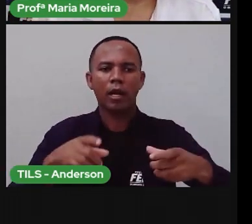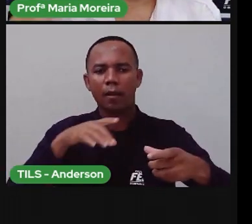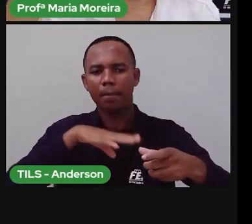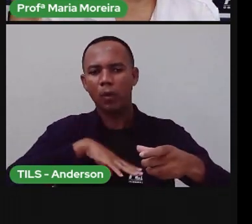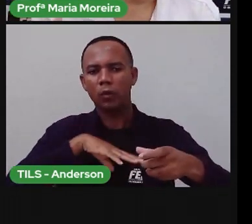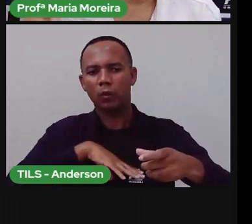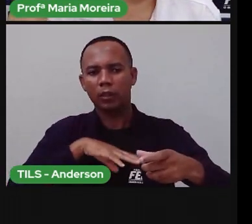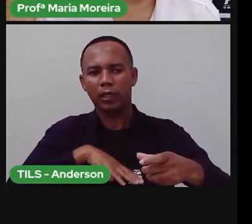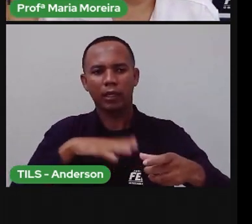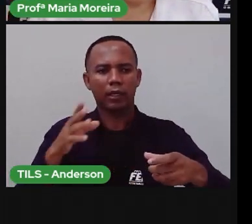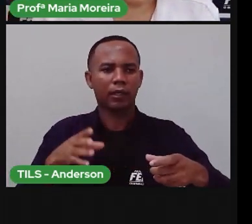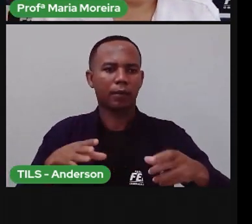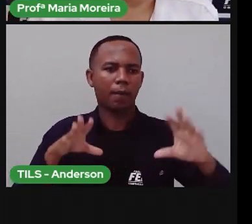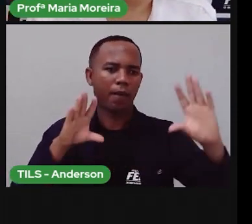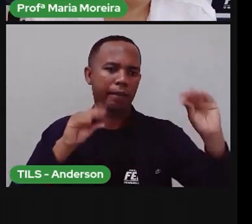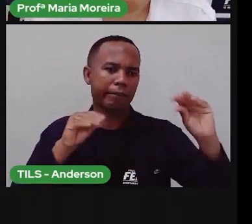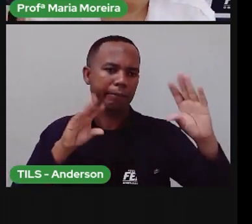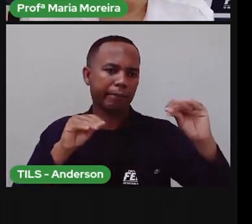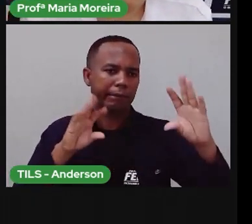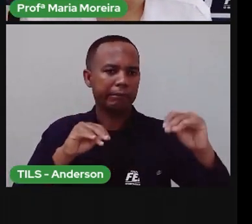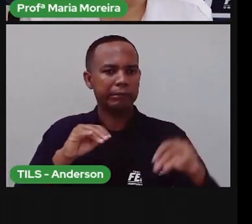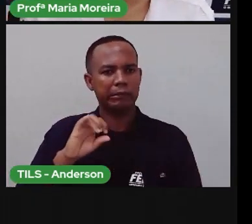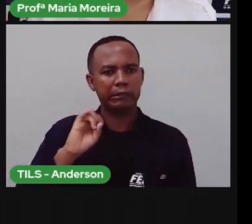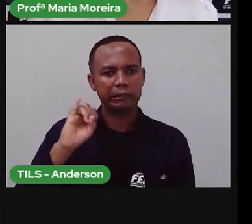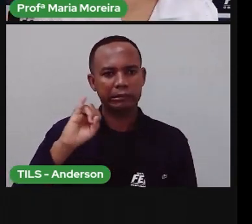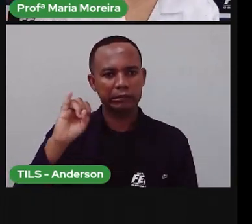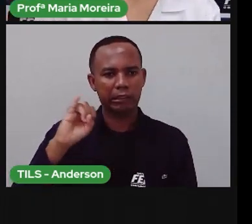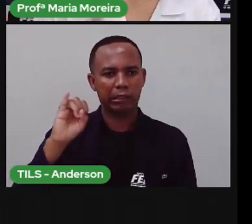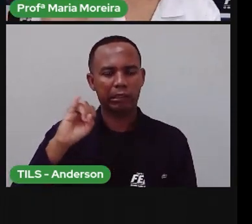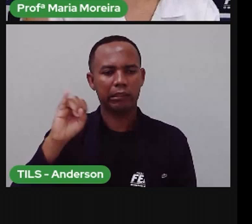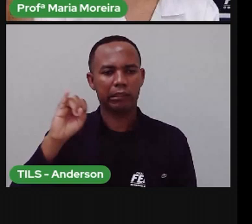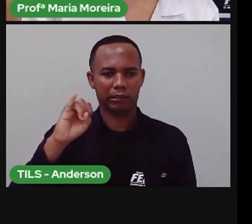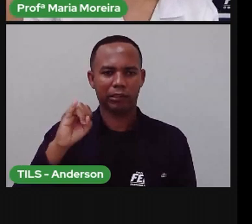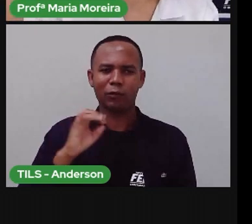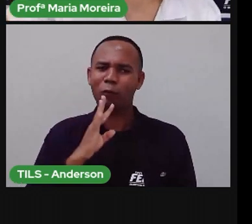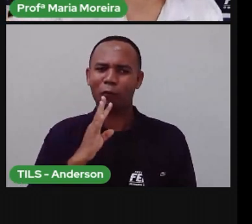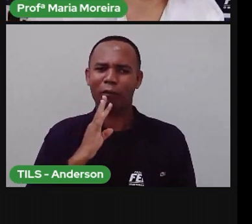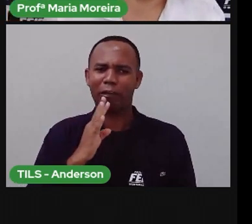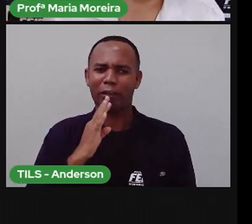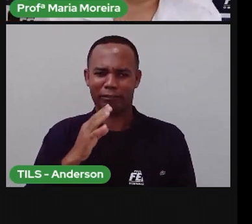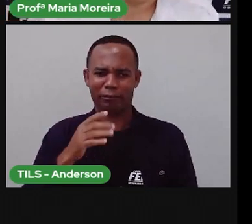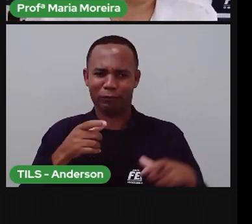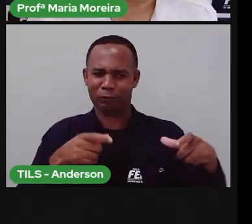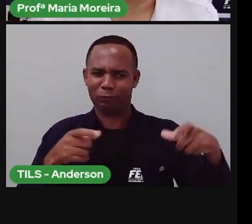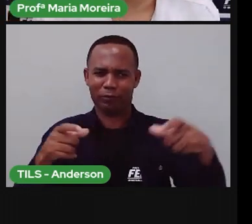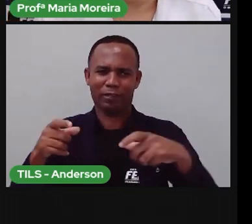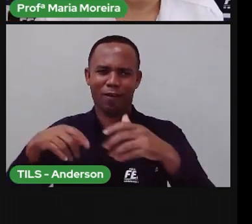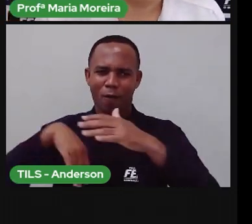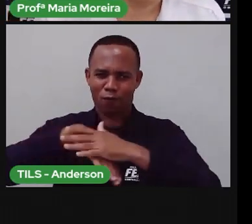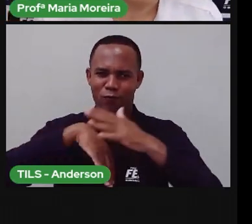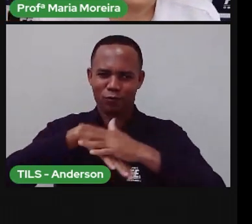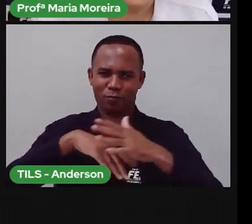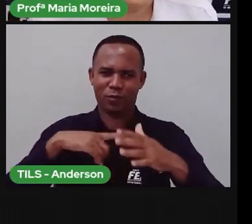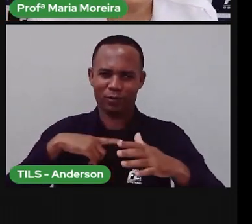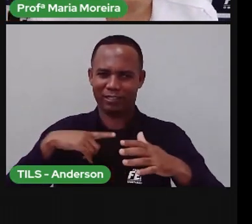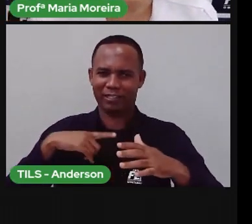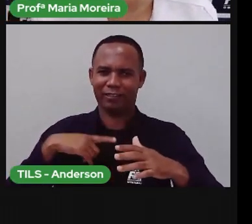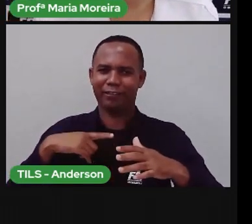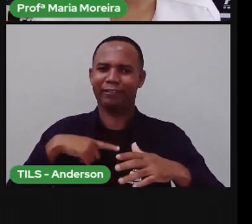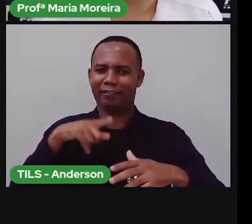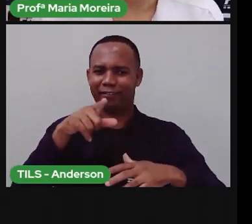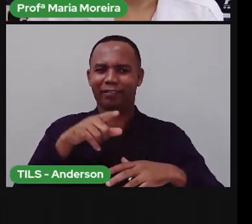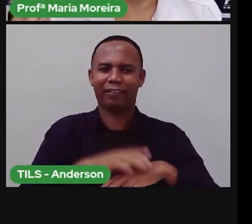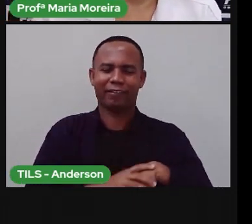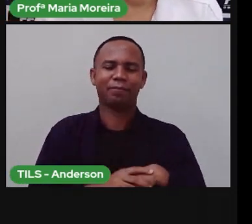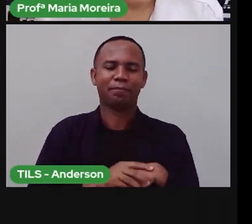tá? Espanha, Itália, o pessoal que gosta de futebol, né? Conhece muito bem esses países aí, Real Madrid e tantos